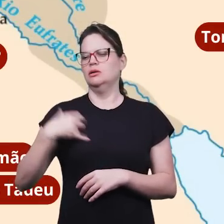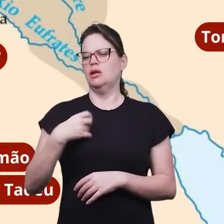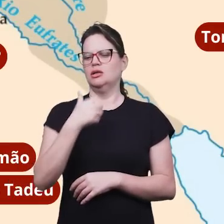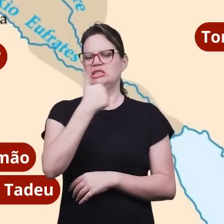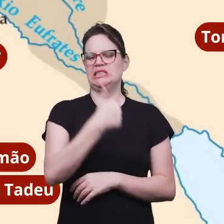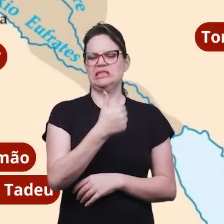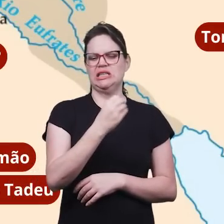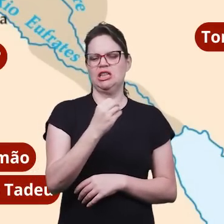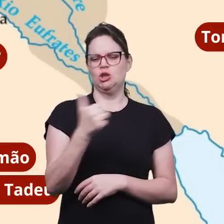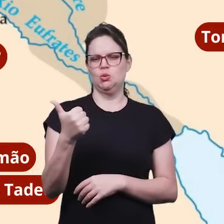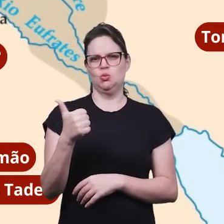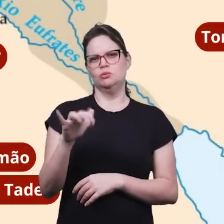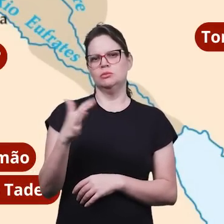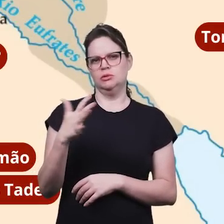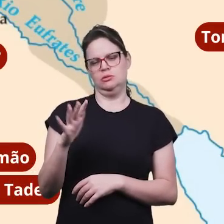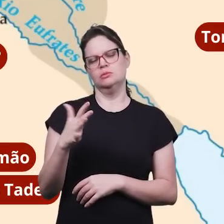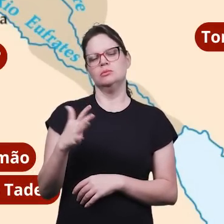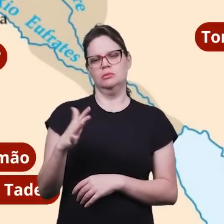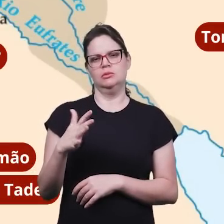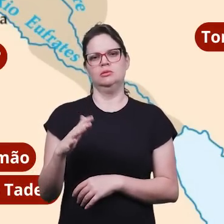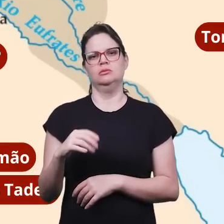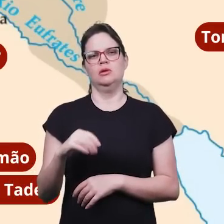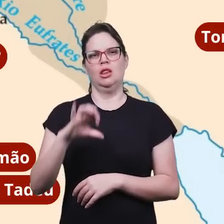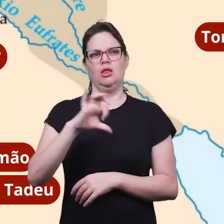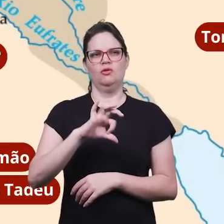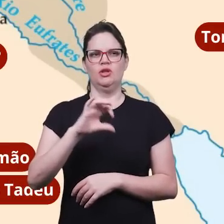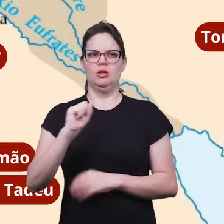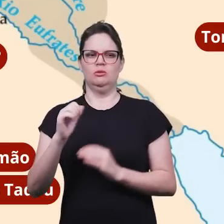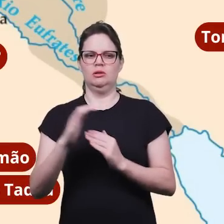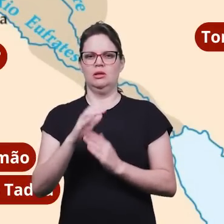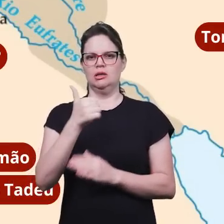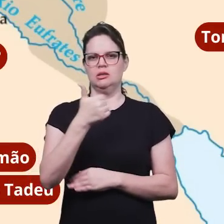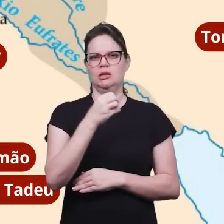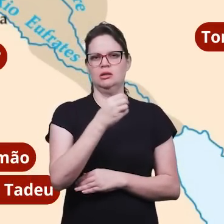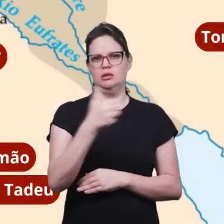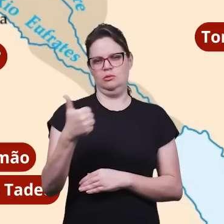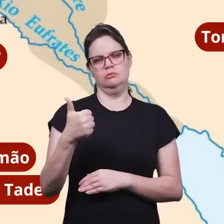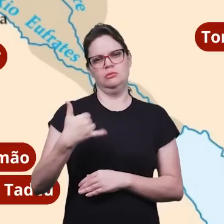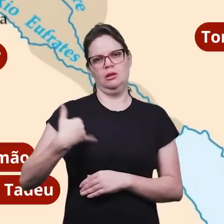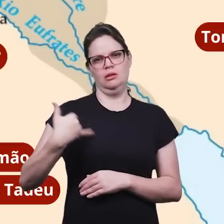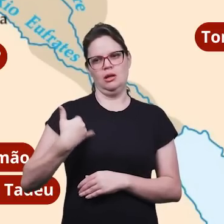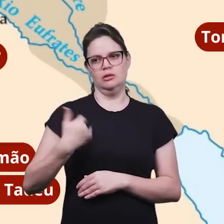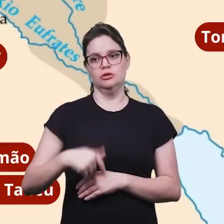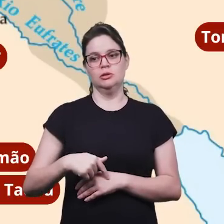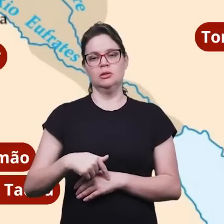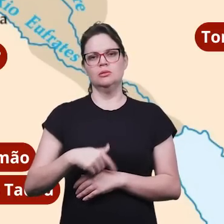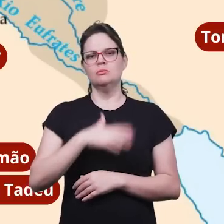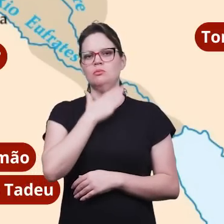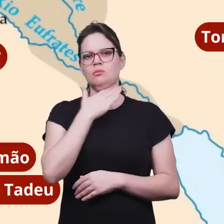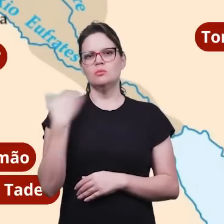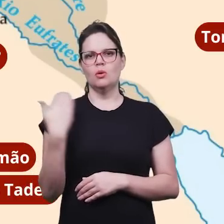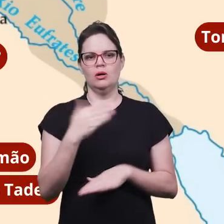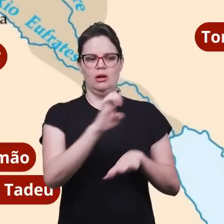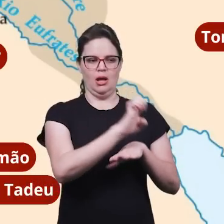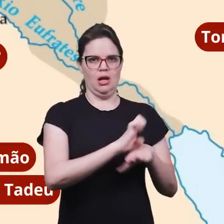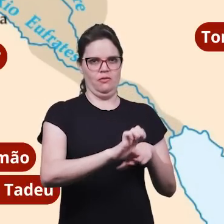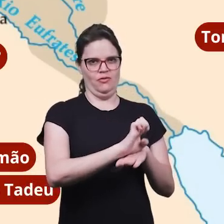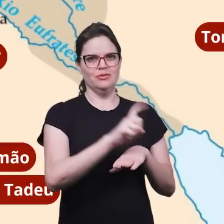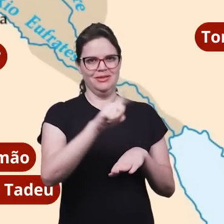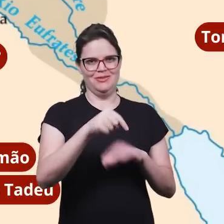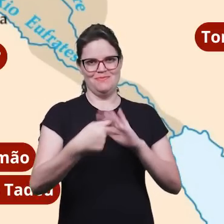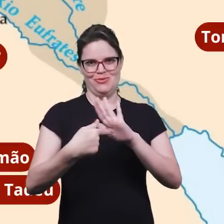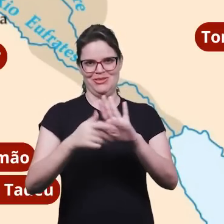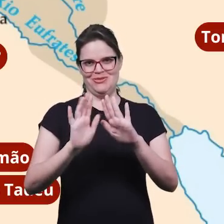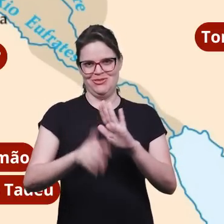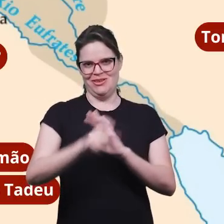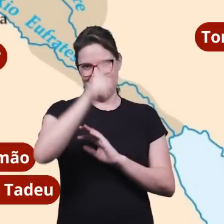101 anos teve João, né, 98 a 101, e ele morreu em Éfeso, essa cidade que nós estamos falando,